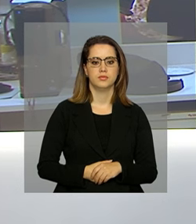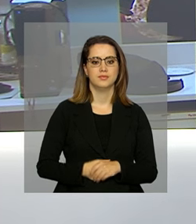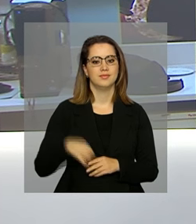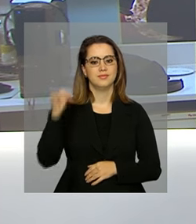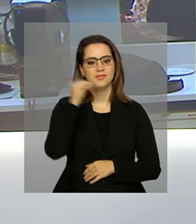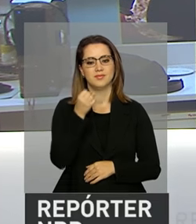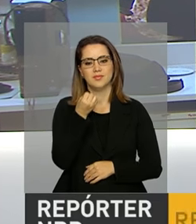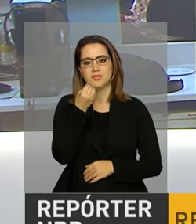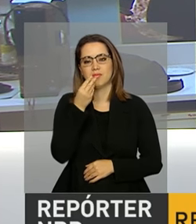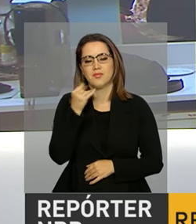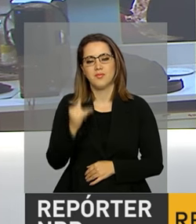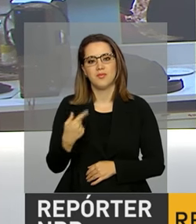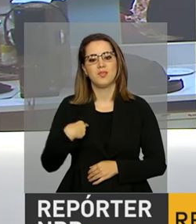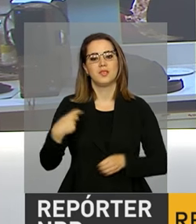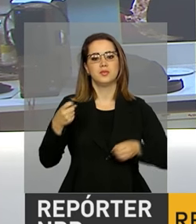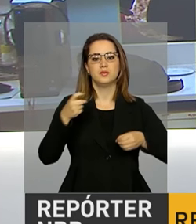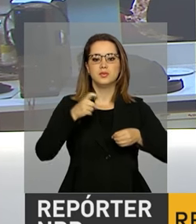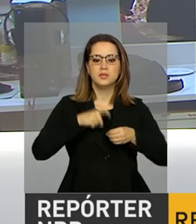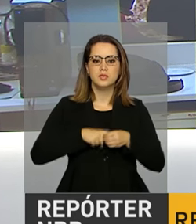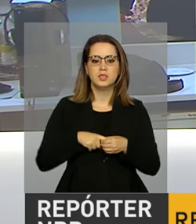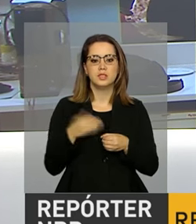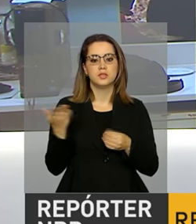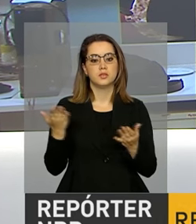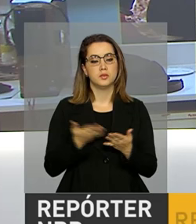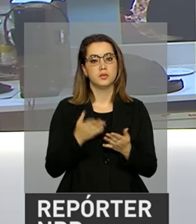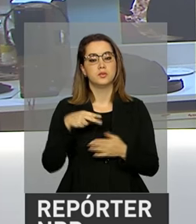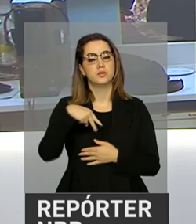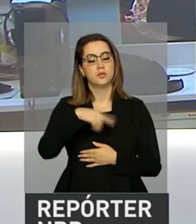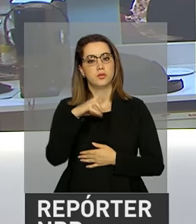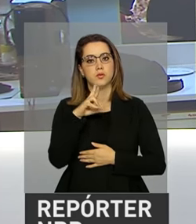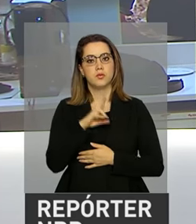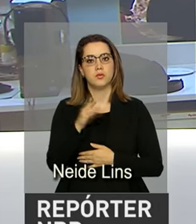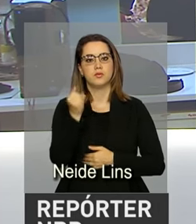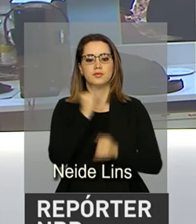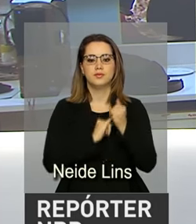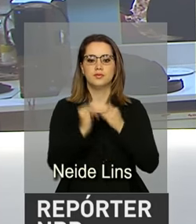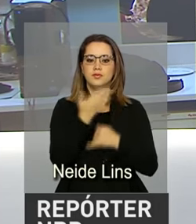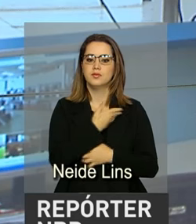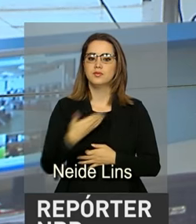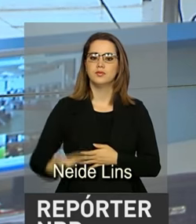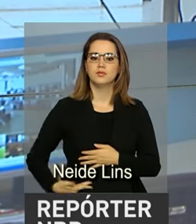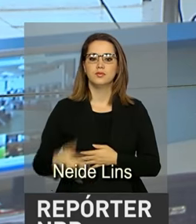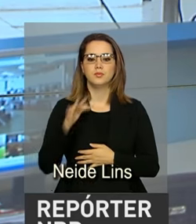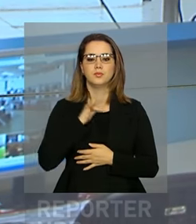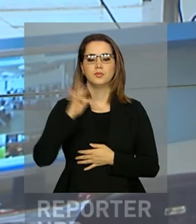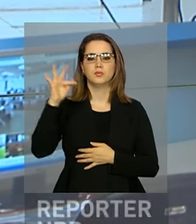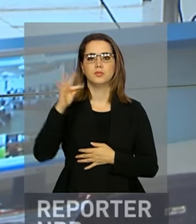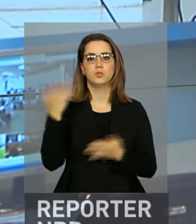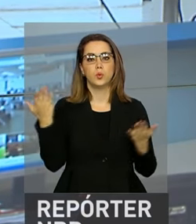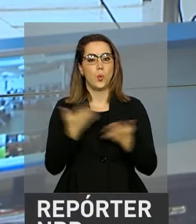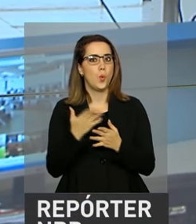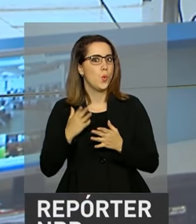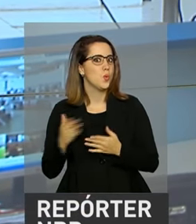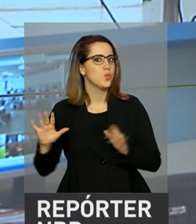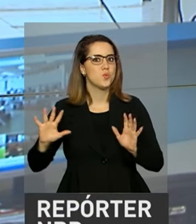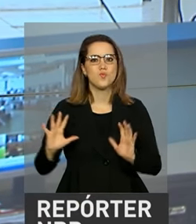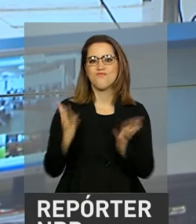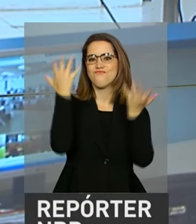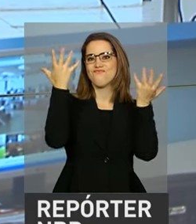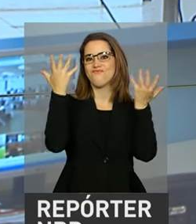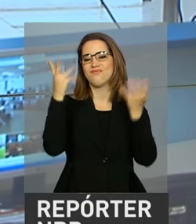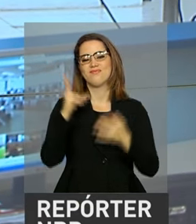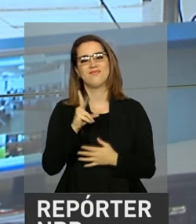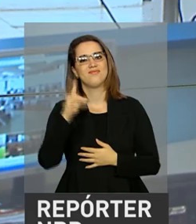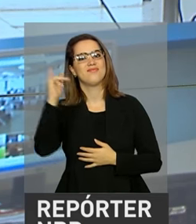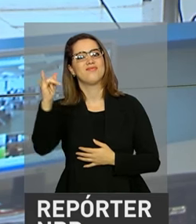Olá bom dia estamos de volta com o repórter NBR e as notícias do Governo Federal hoje é o grande dia a abertura dos Jogos